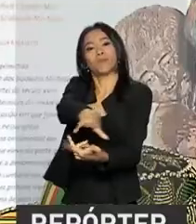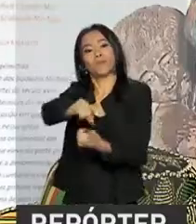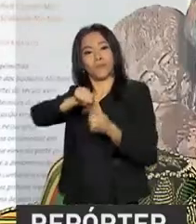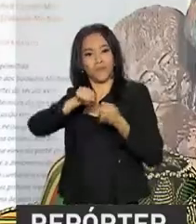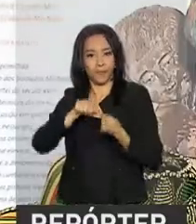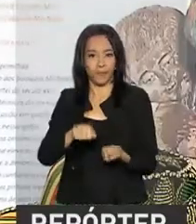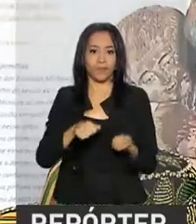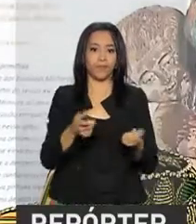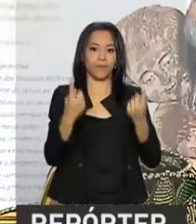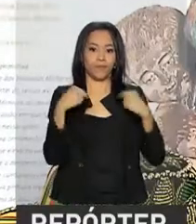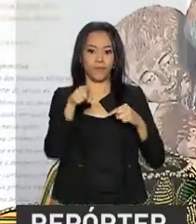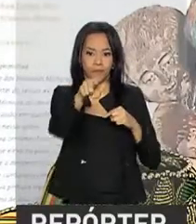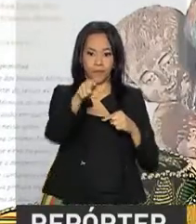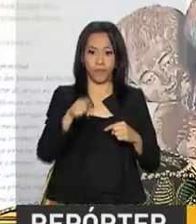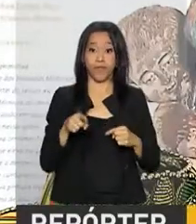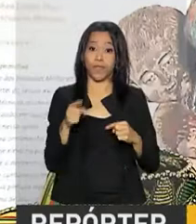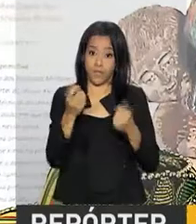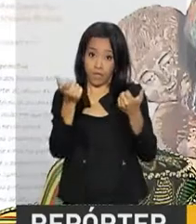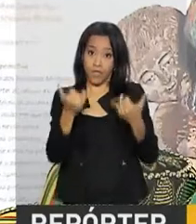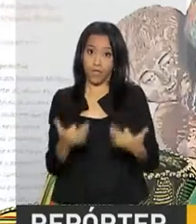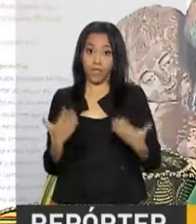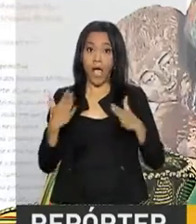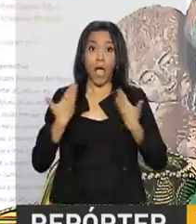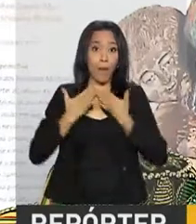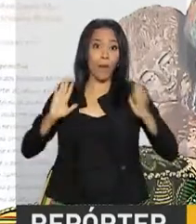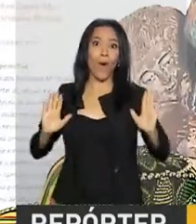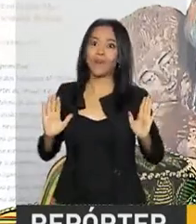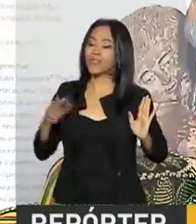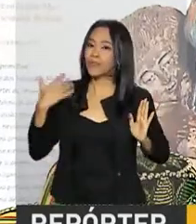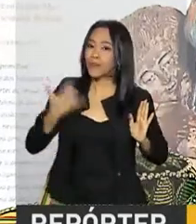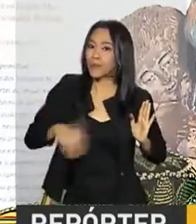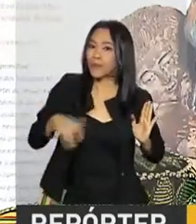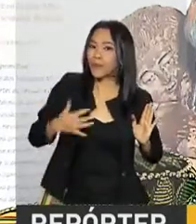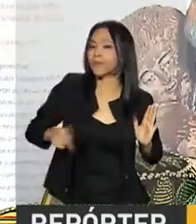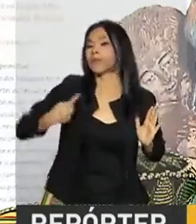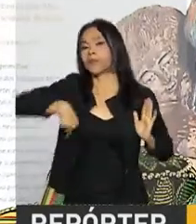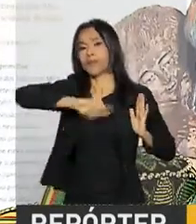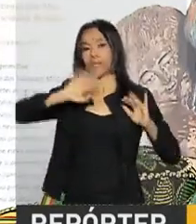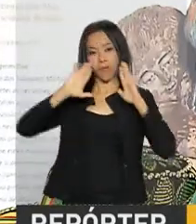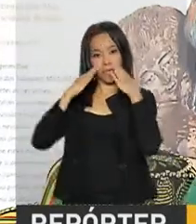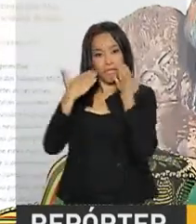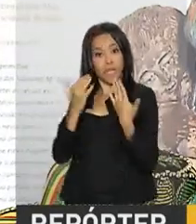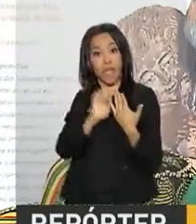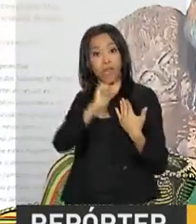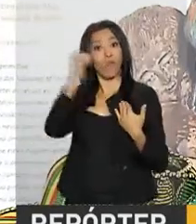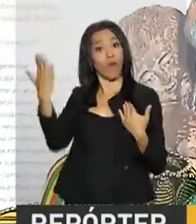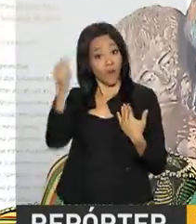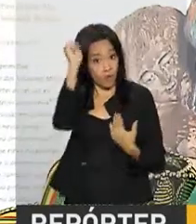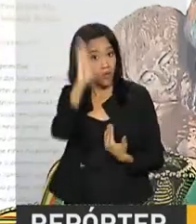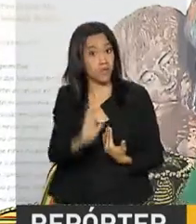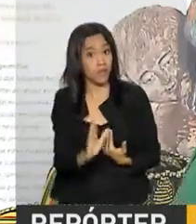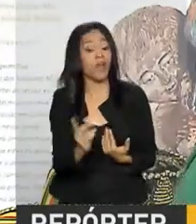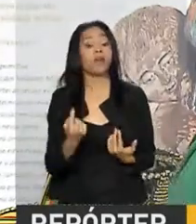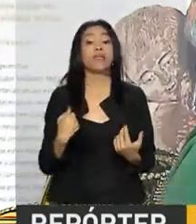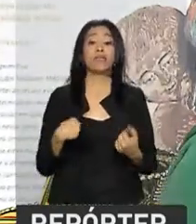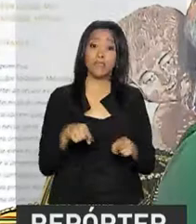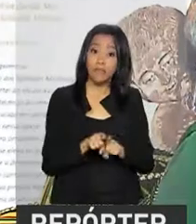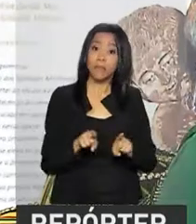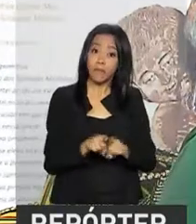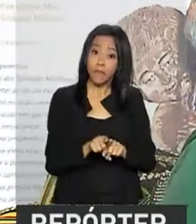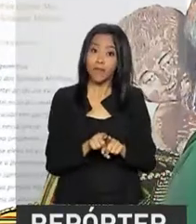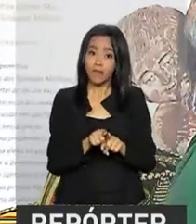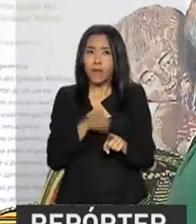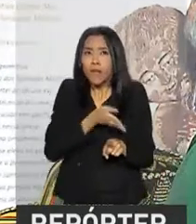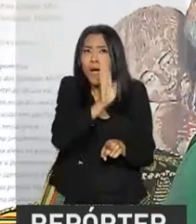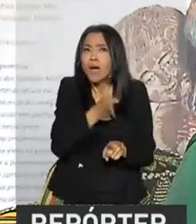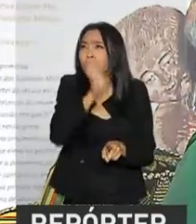humanidade. Vai abrir uma grande porta para nós nos apresentarmos fora do Brasil e também no interior do